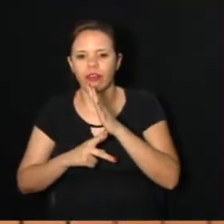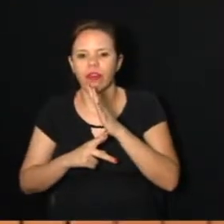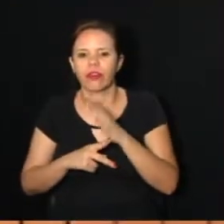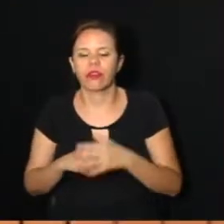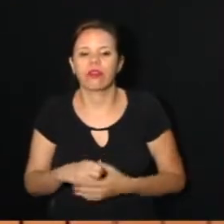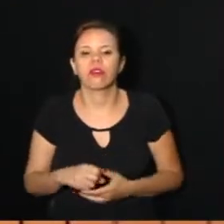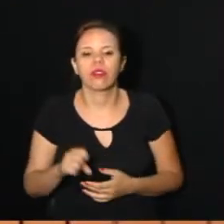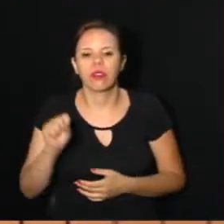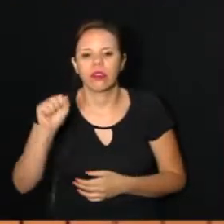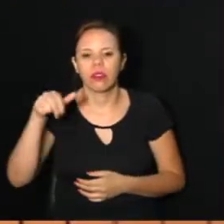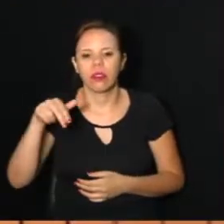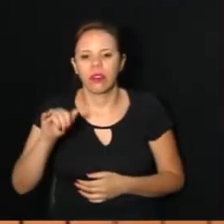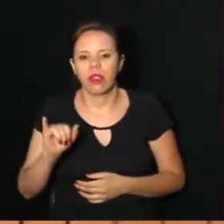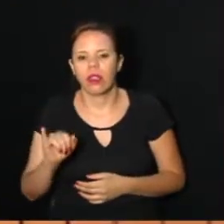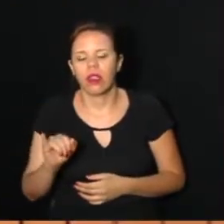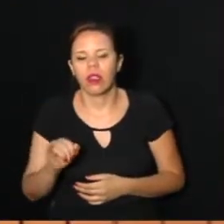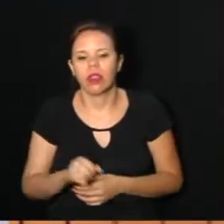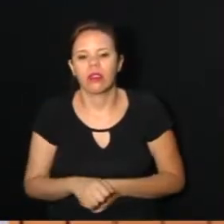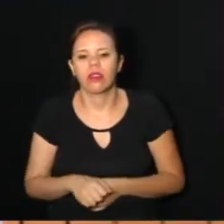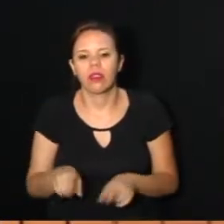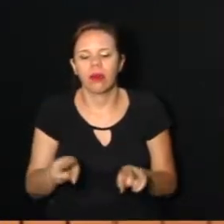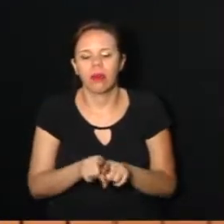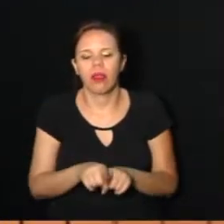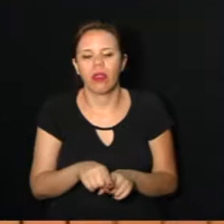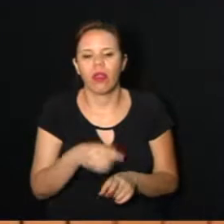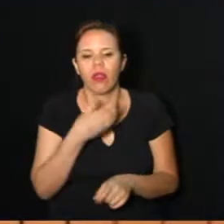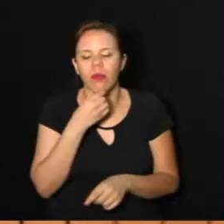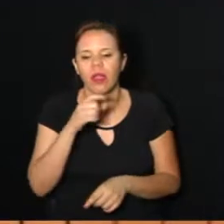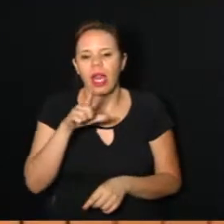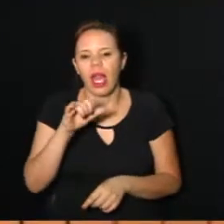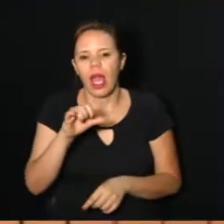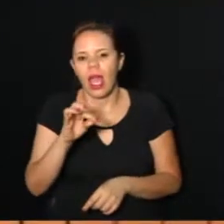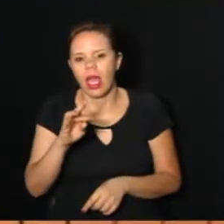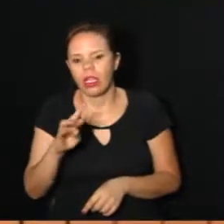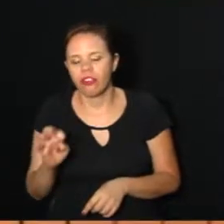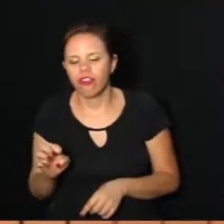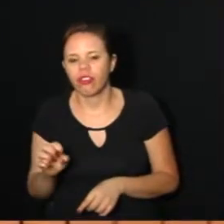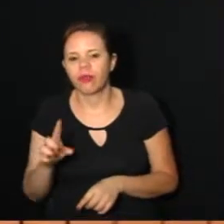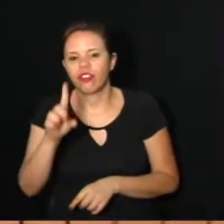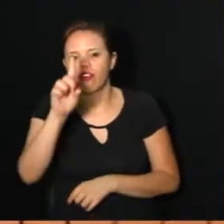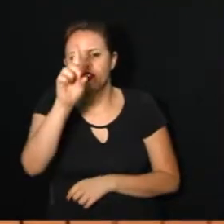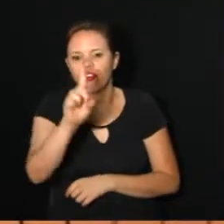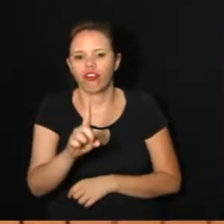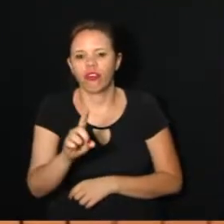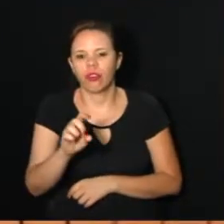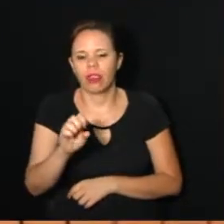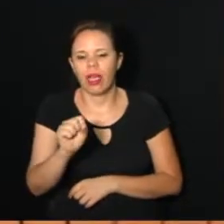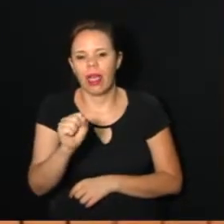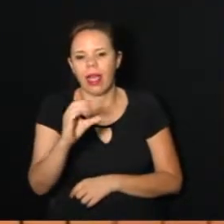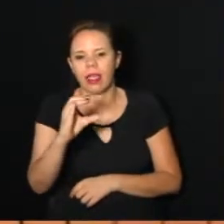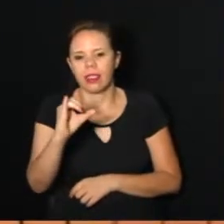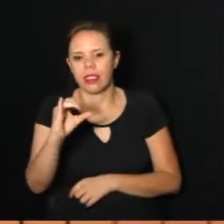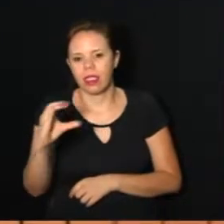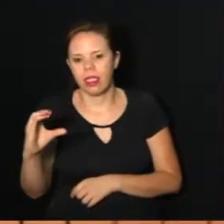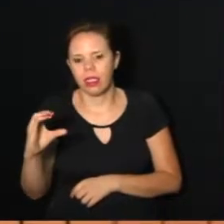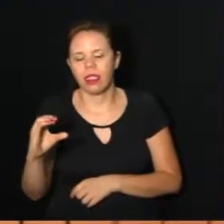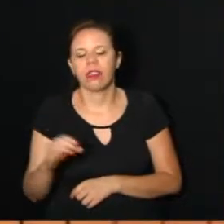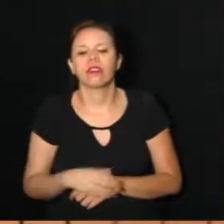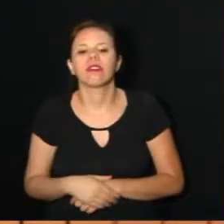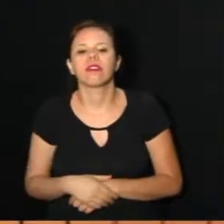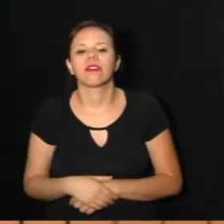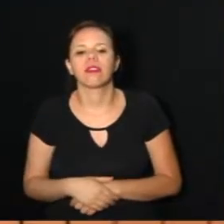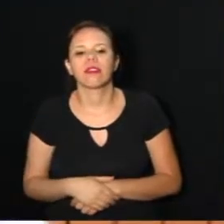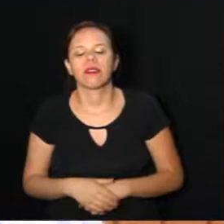Saito, como também o Laerte Martins, diretor da SIC, e o Rodrigo Pirota, gerente da Junta Comercial